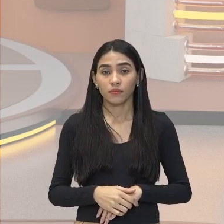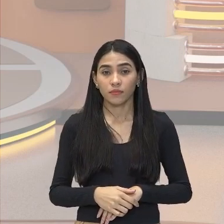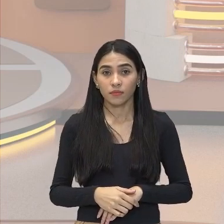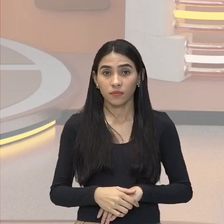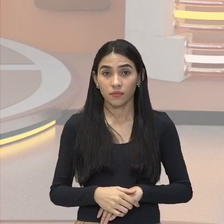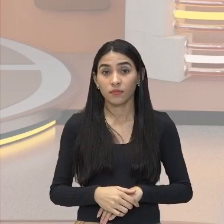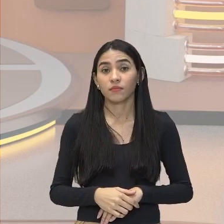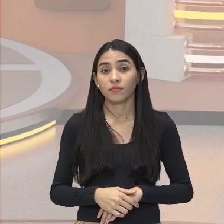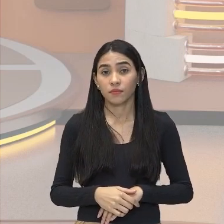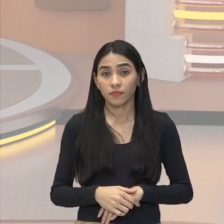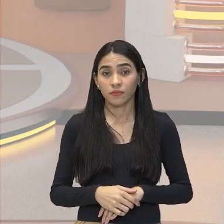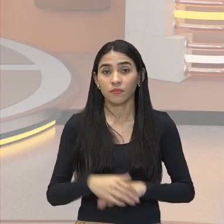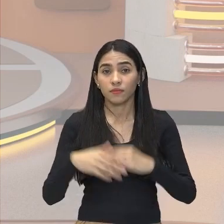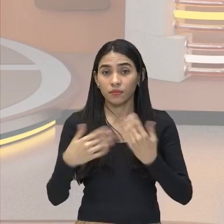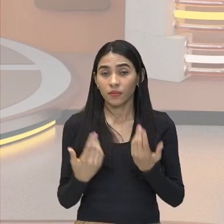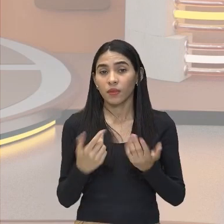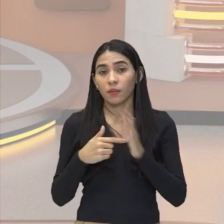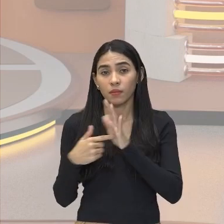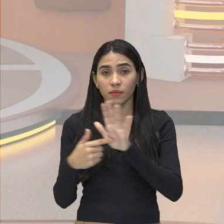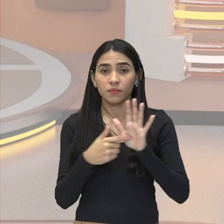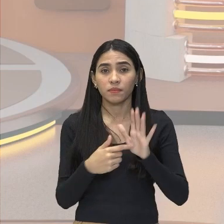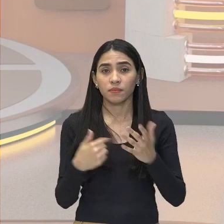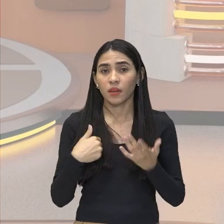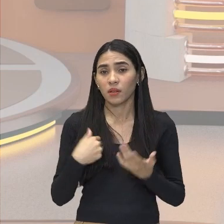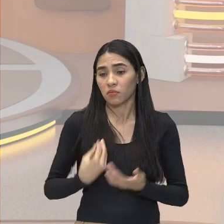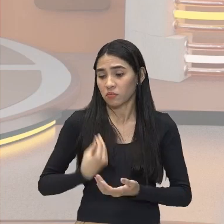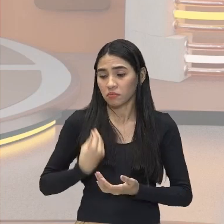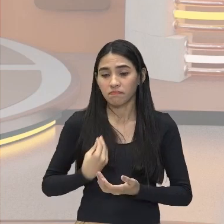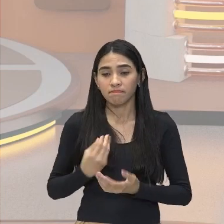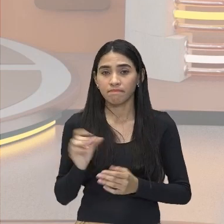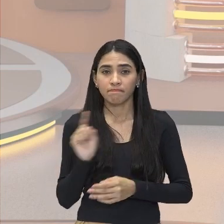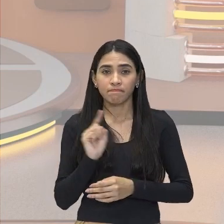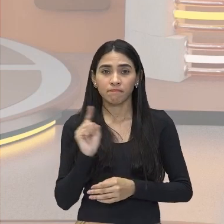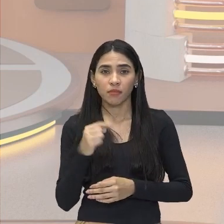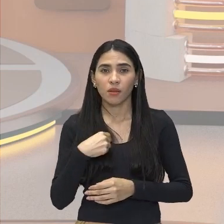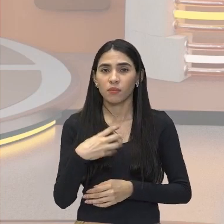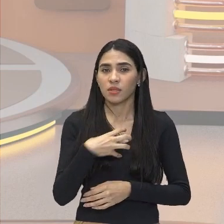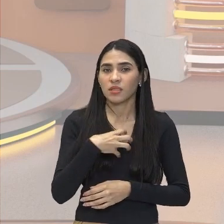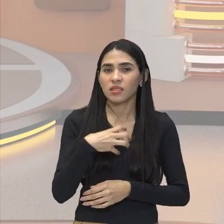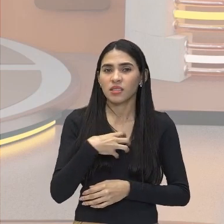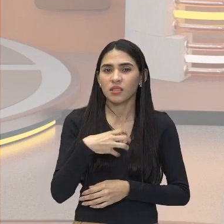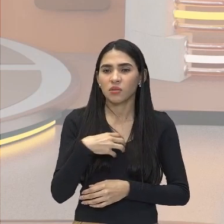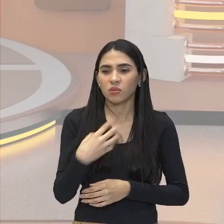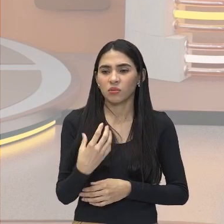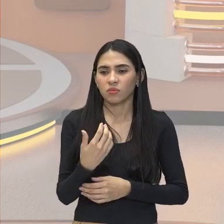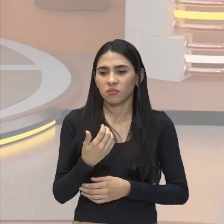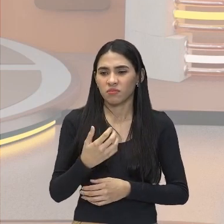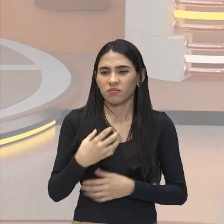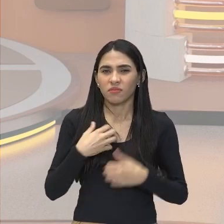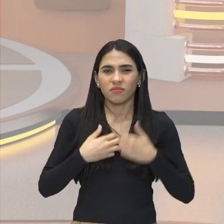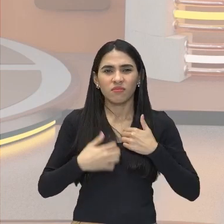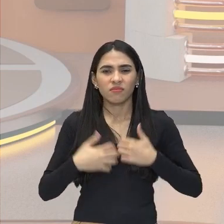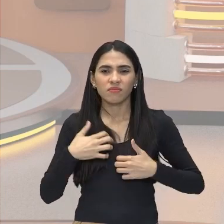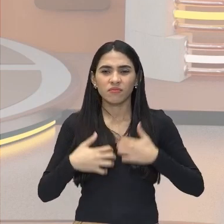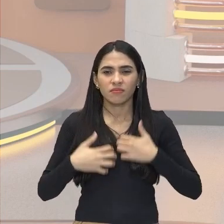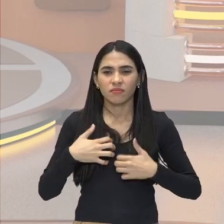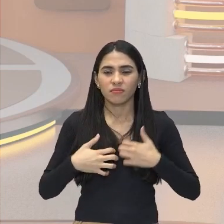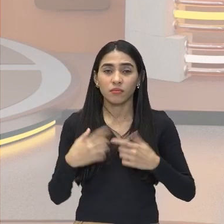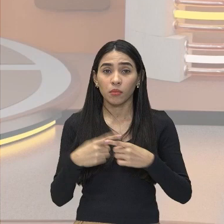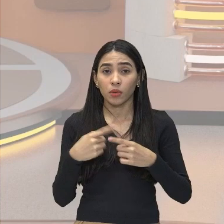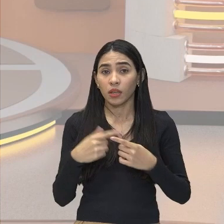certo? Trouxe para a gente isso daí, e aí eu não vivo mais, eu me sinto fracassado, porque eu não